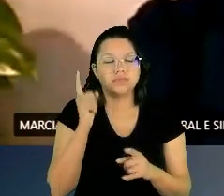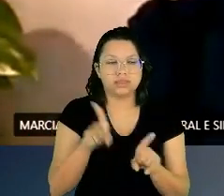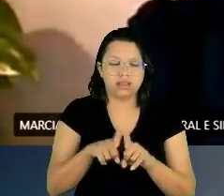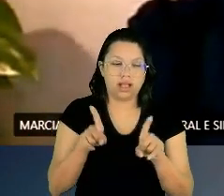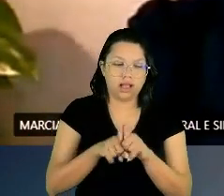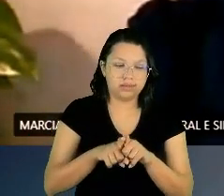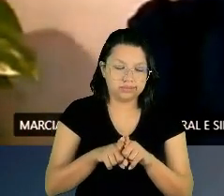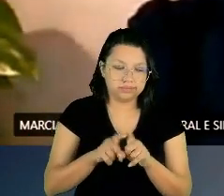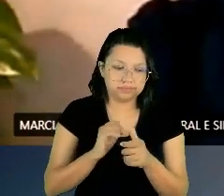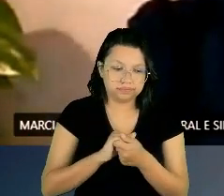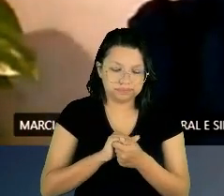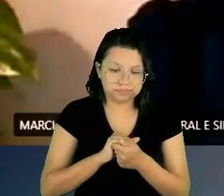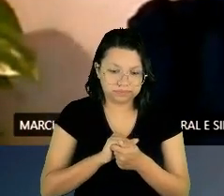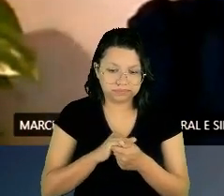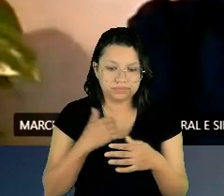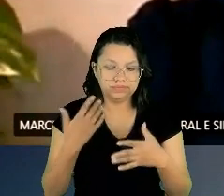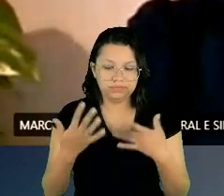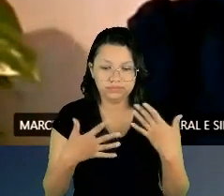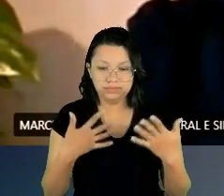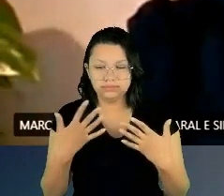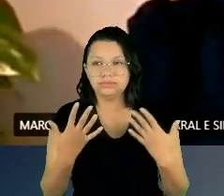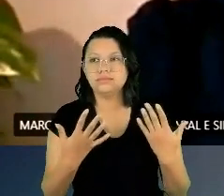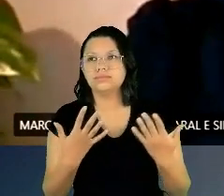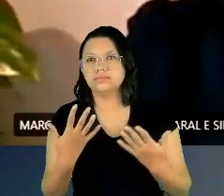exemplo, eu fiquei pensando aqui, né?